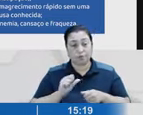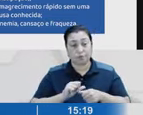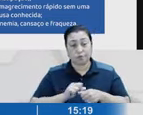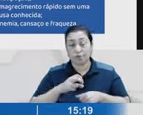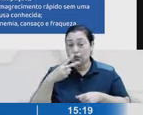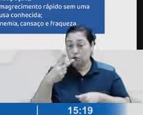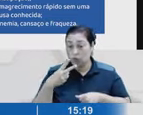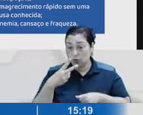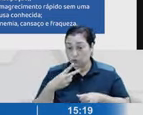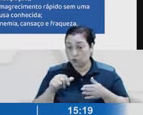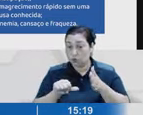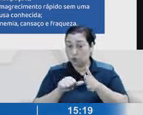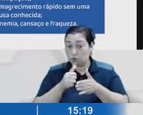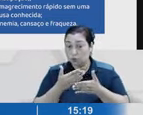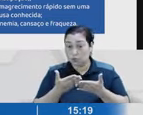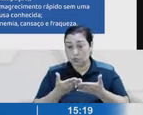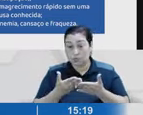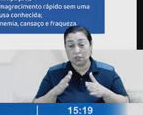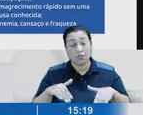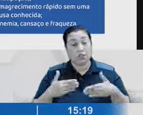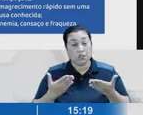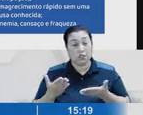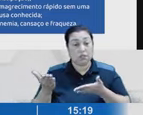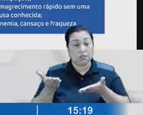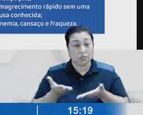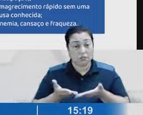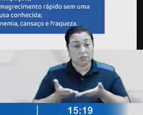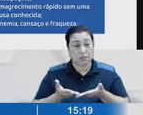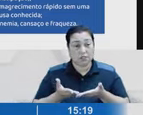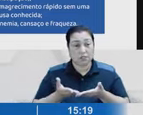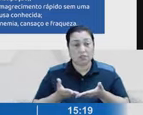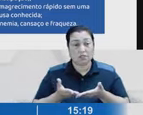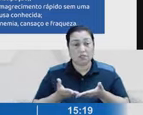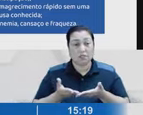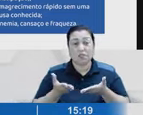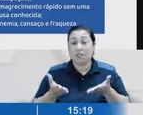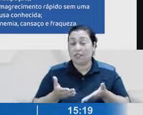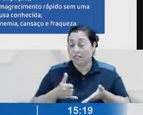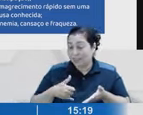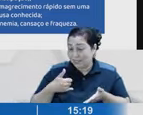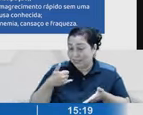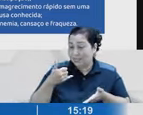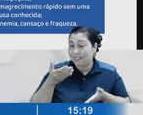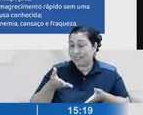2 vezes, né? Então, assim, já entreguei a idade de novo, né, Marcos?